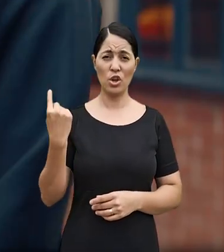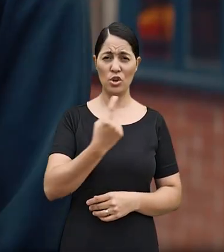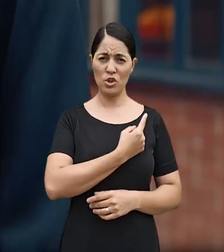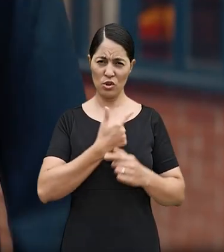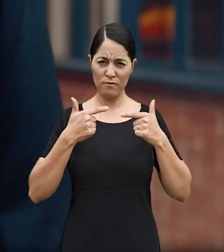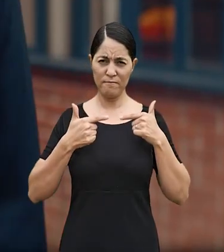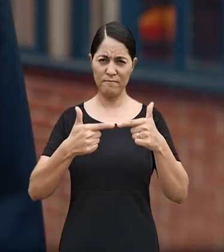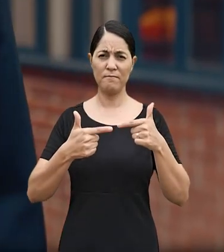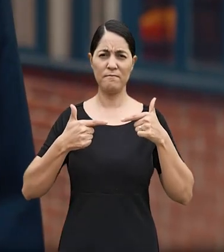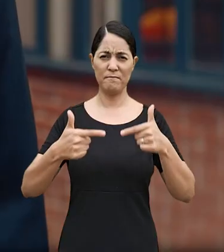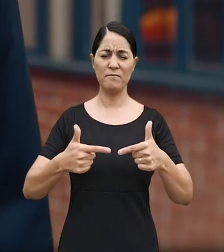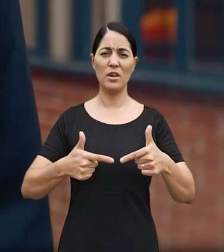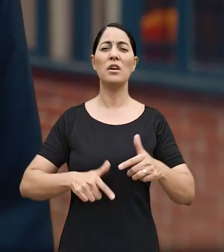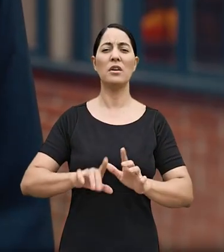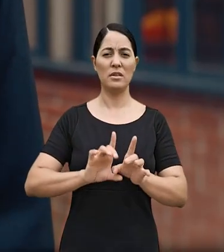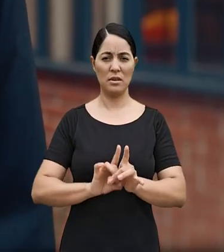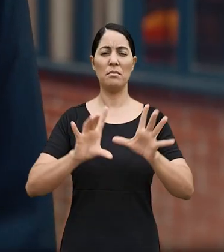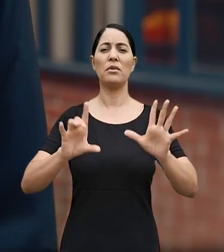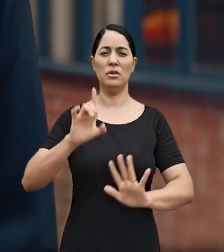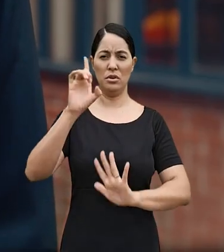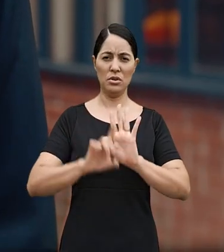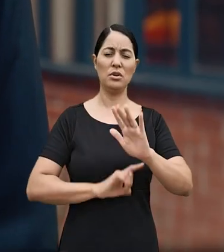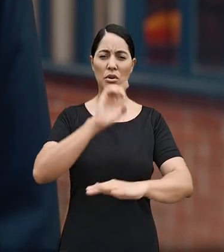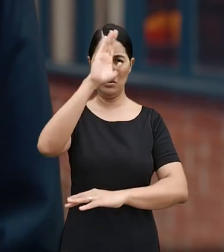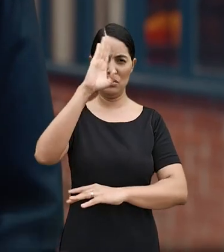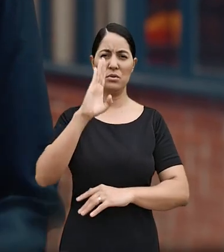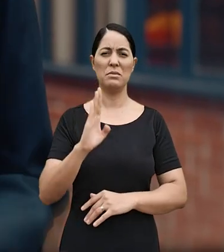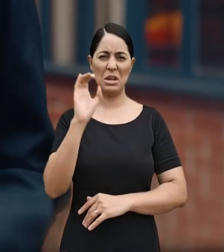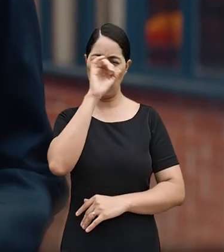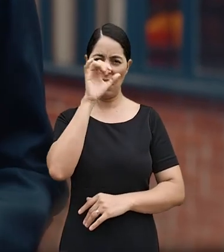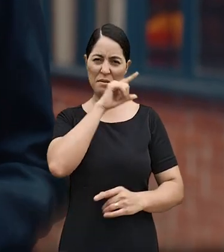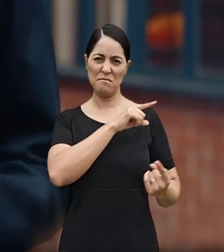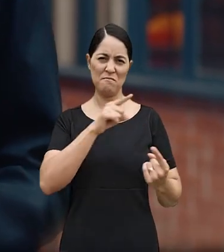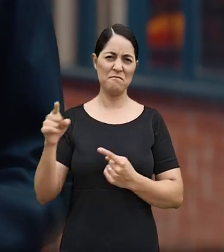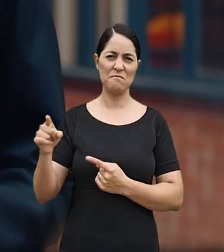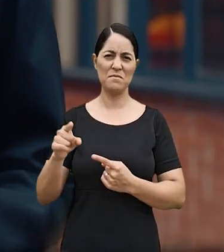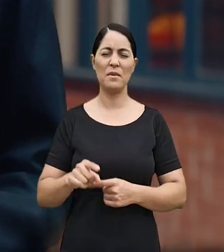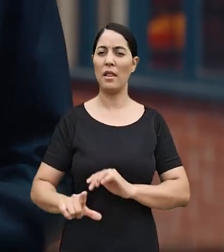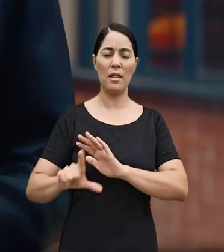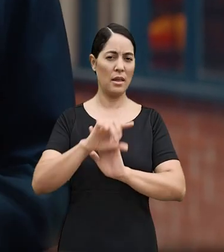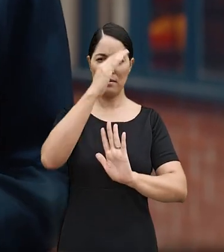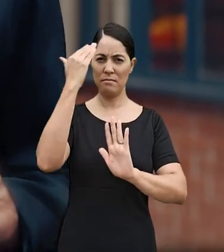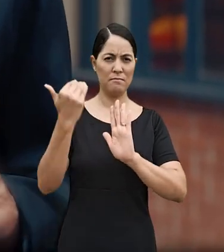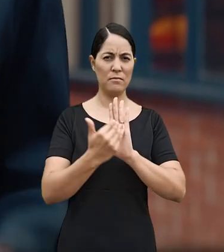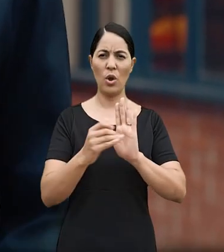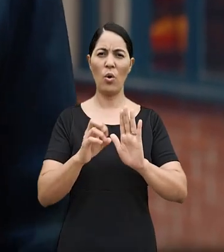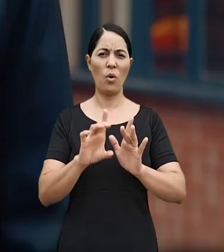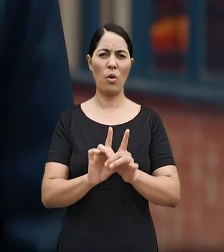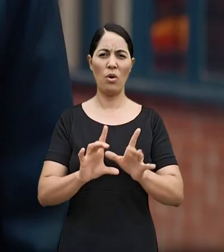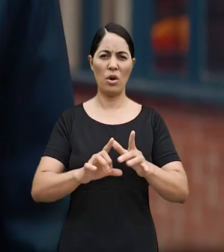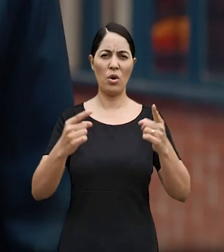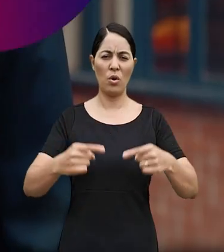Atuamos com firmeza na preservação do Estado Democrático de Direito, combatendo abusos, ilegalidades e qualquer